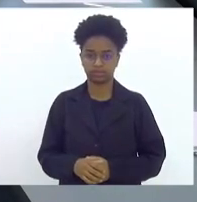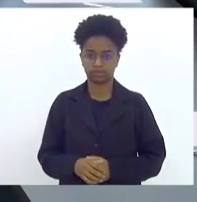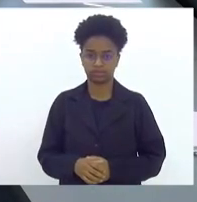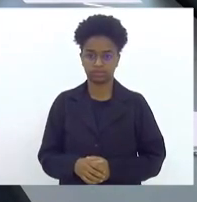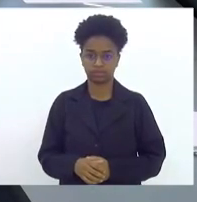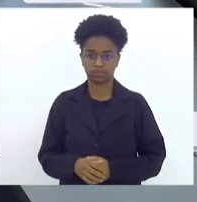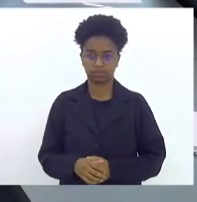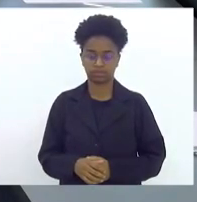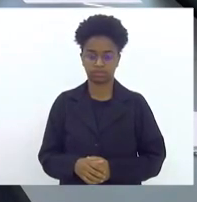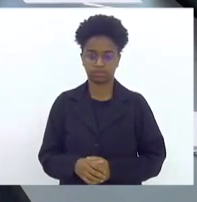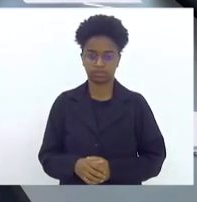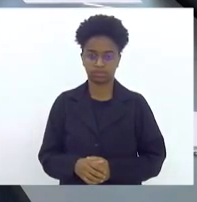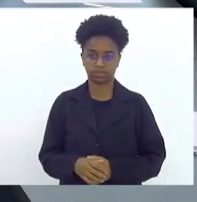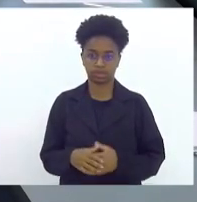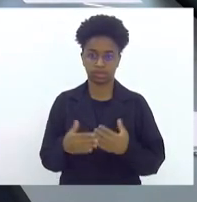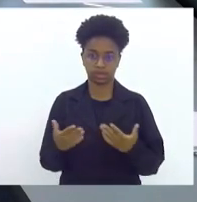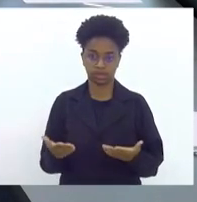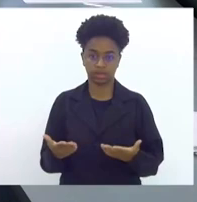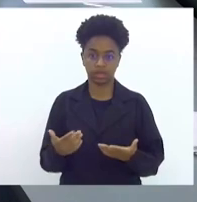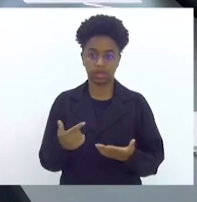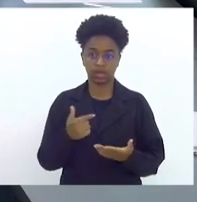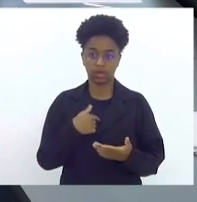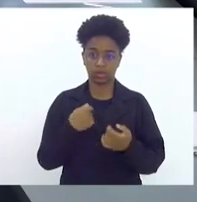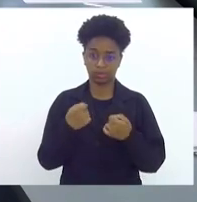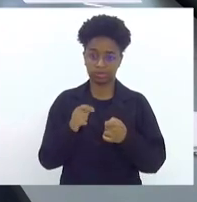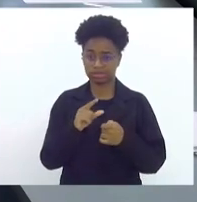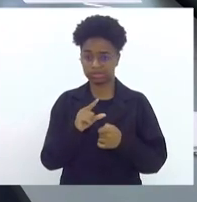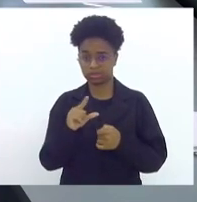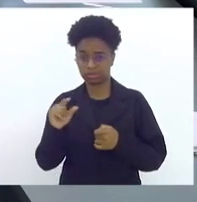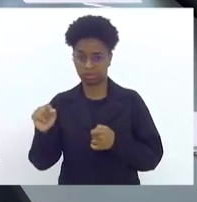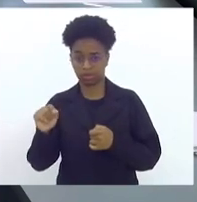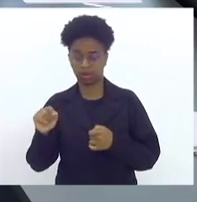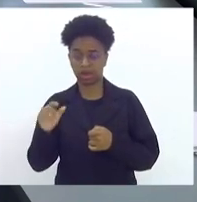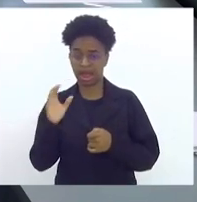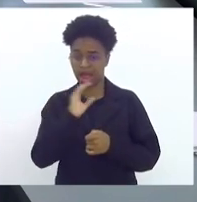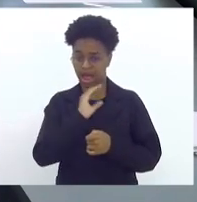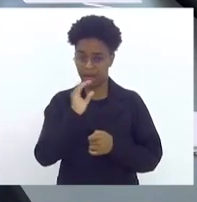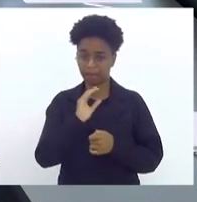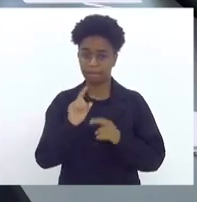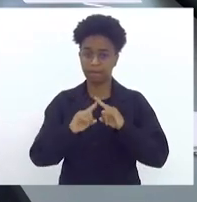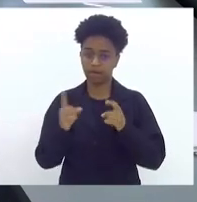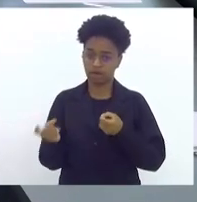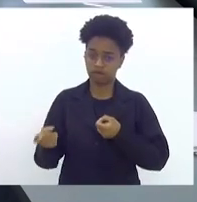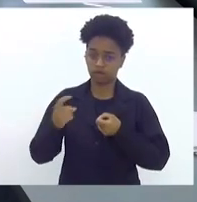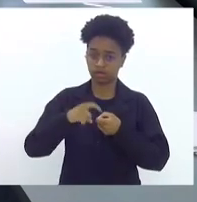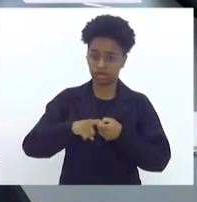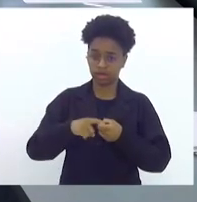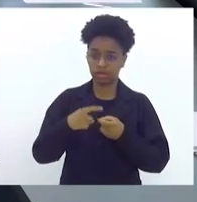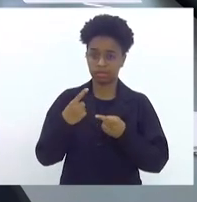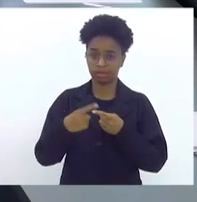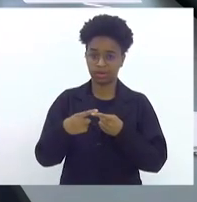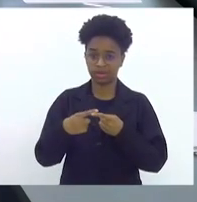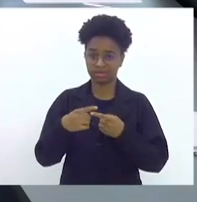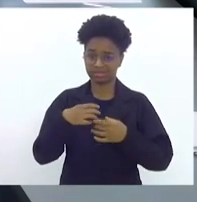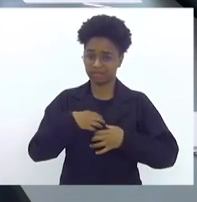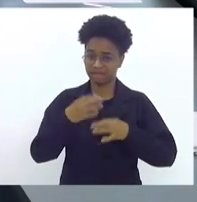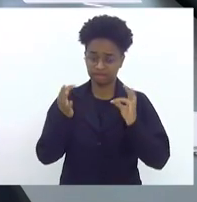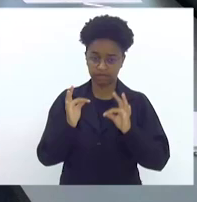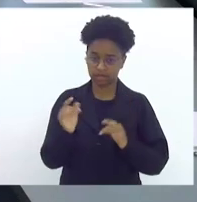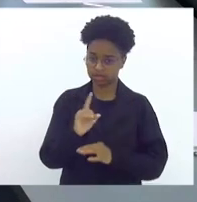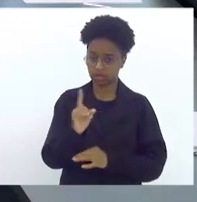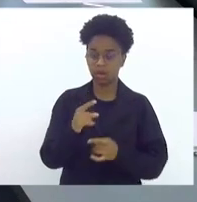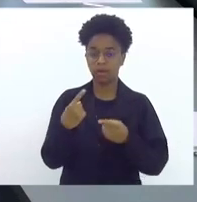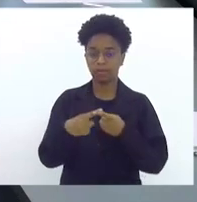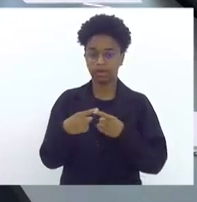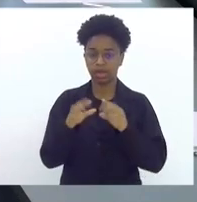bom Tive que me ausentar rapidamente da CPI volto não por motivos feliz pois a